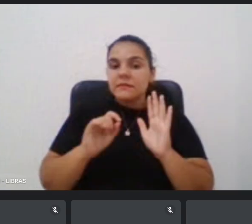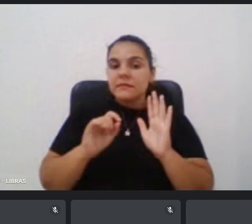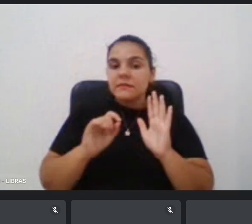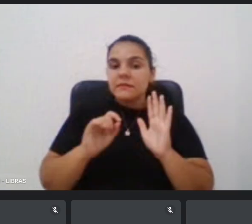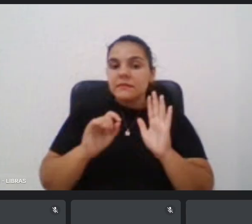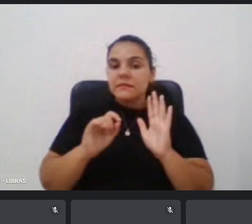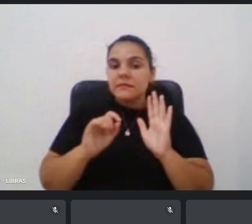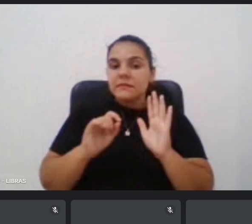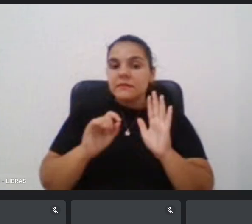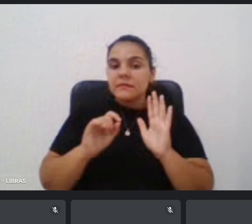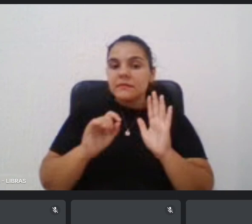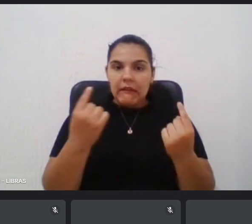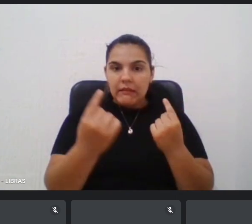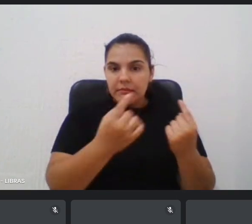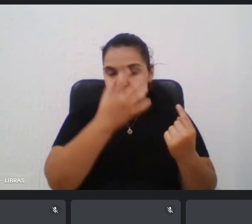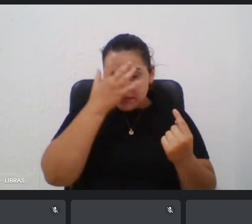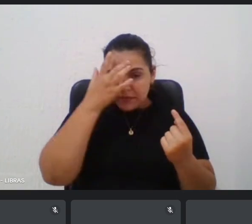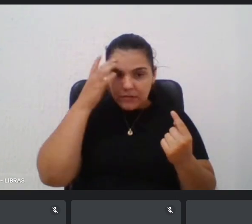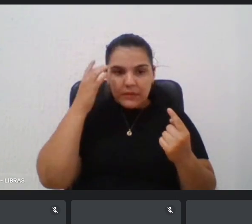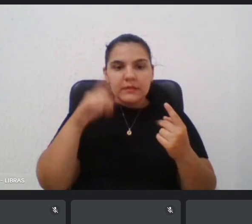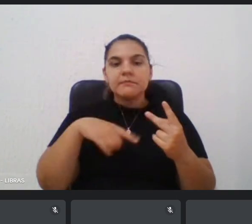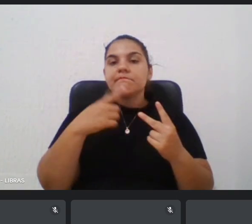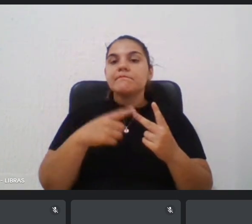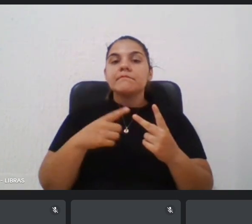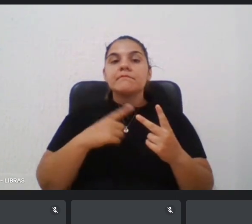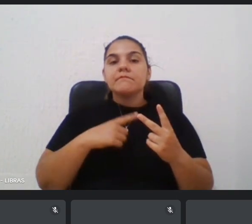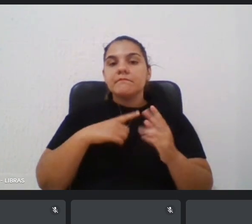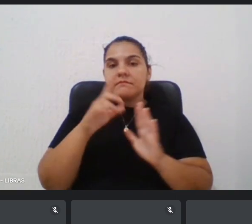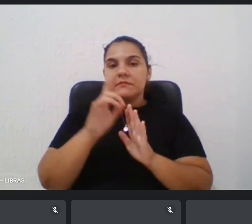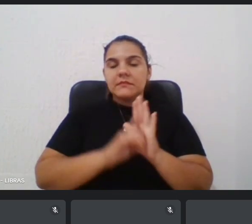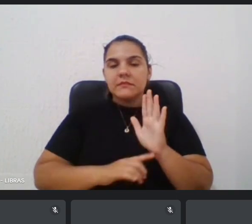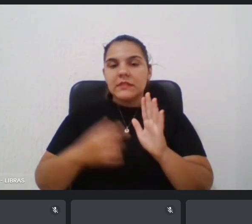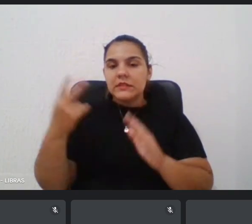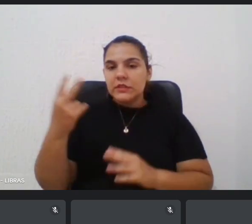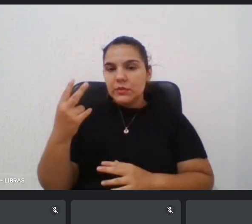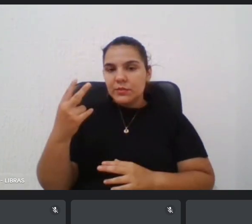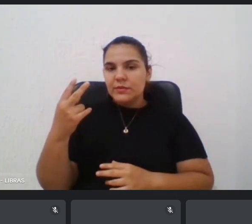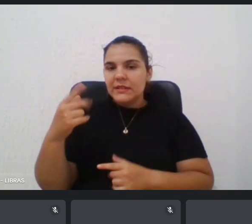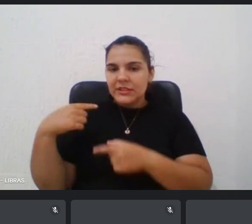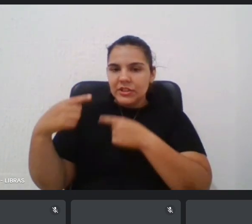Depois a tem os direitos de segunda geração, que são os direitos de grupos,